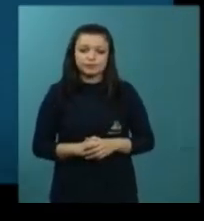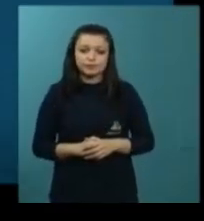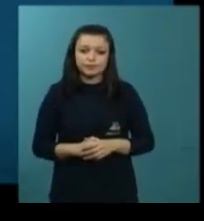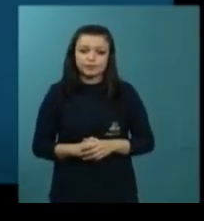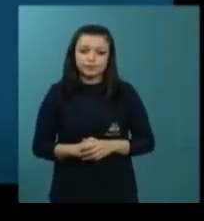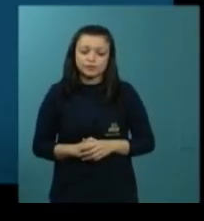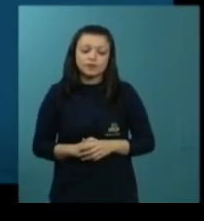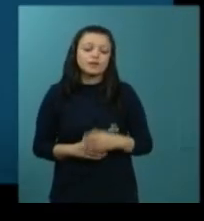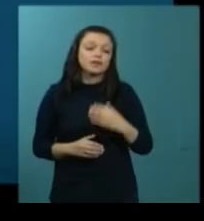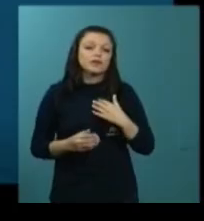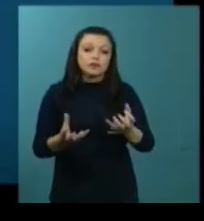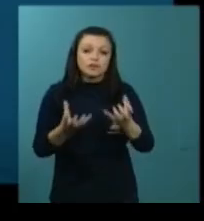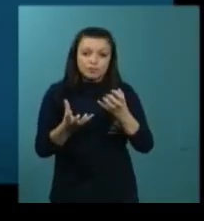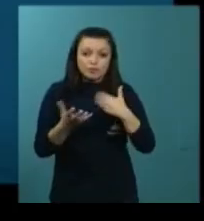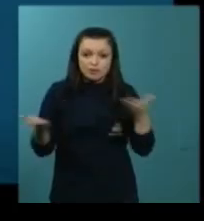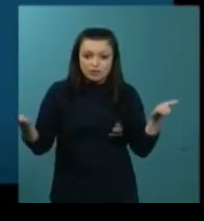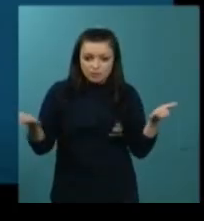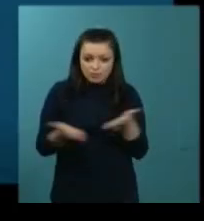Queremos agora